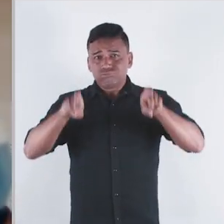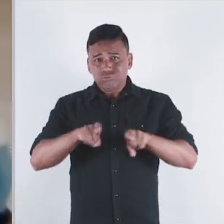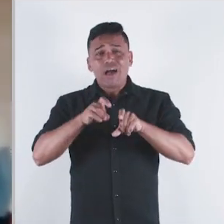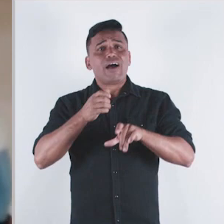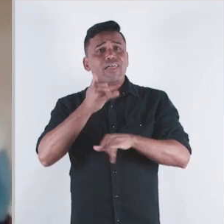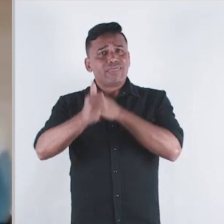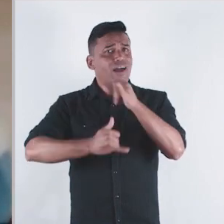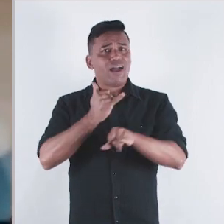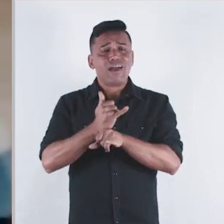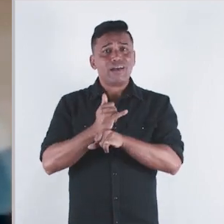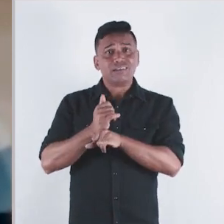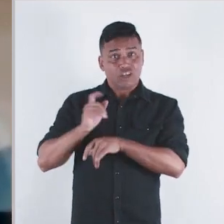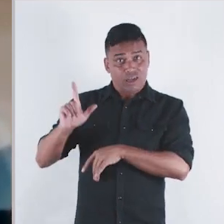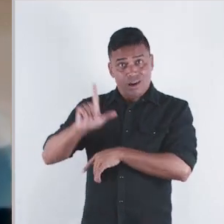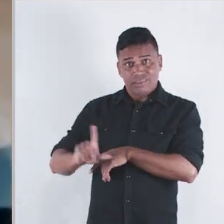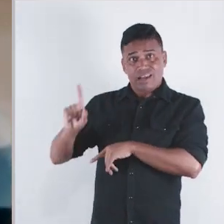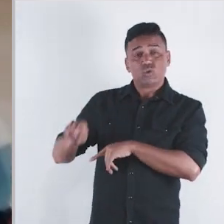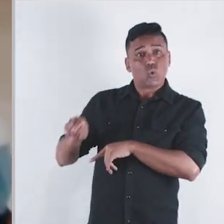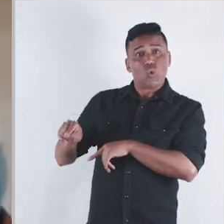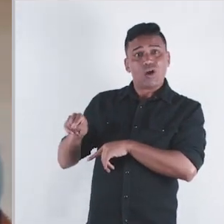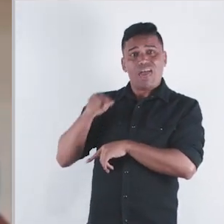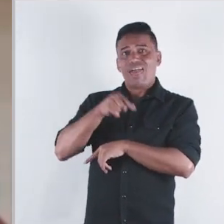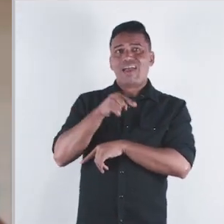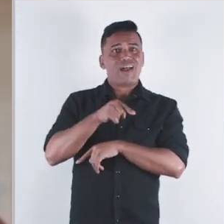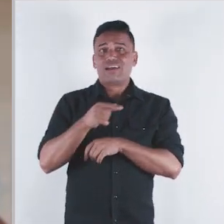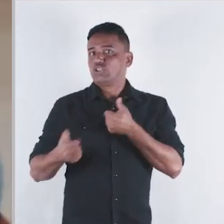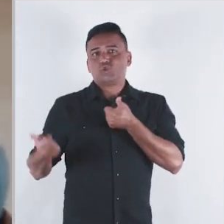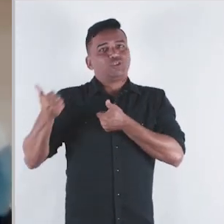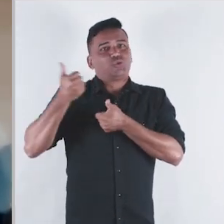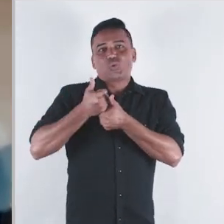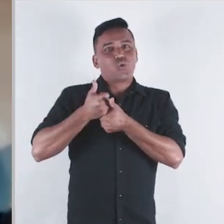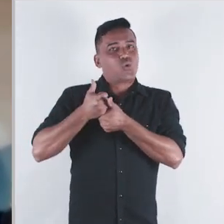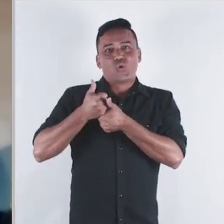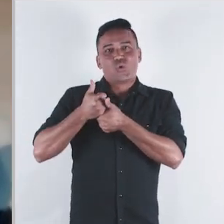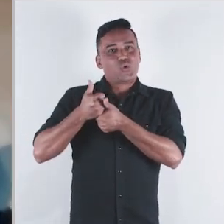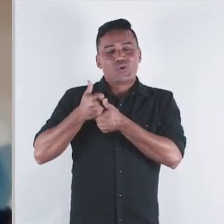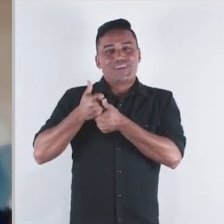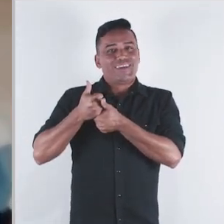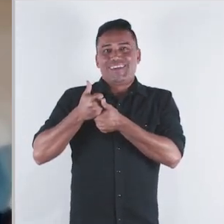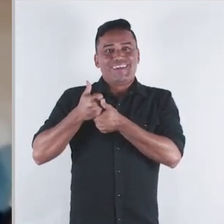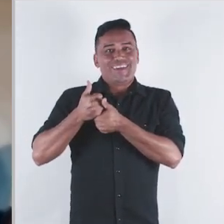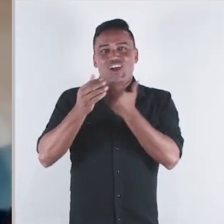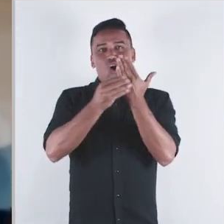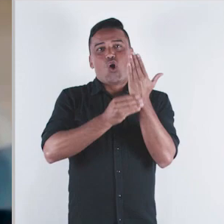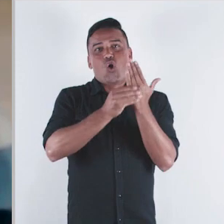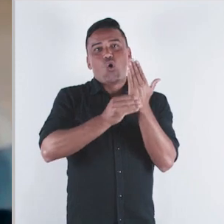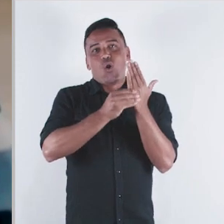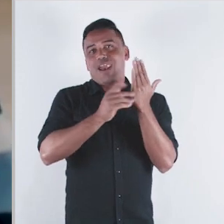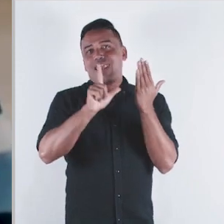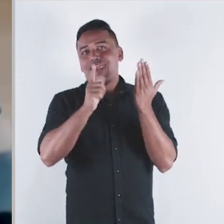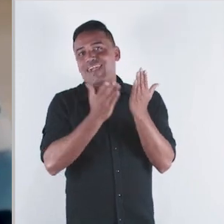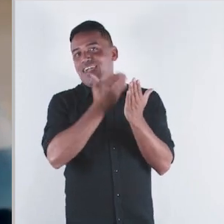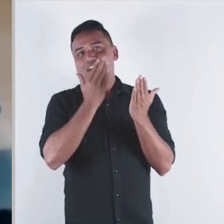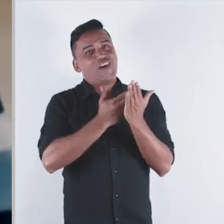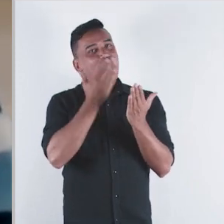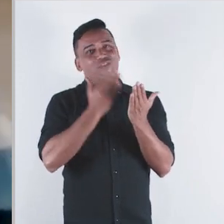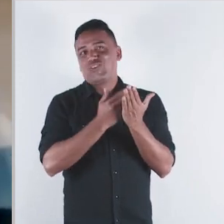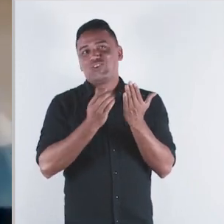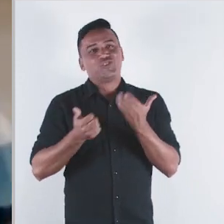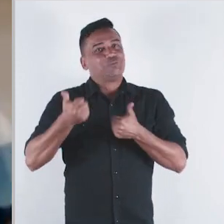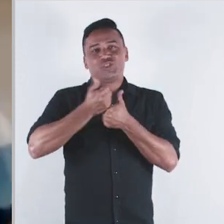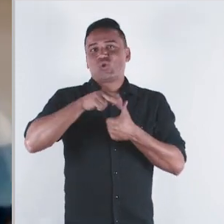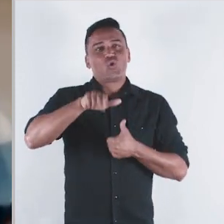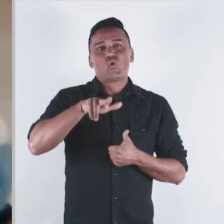não supera ou ela não substitui a tecnologia livro. O que a gente pode